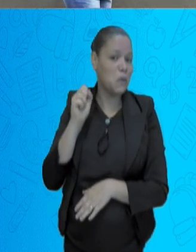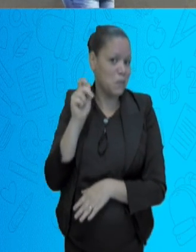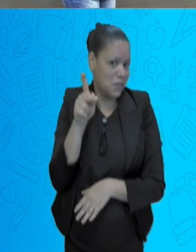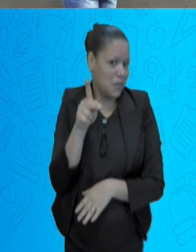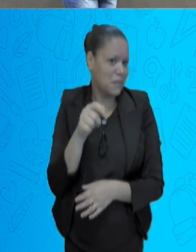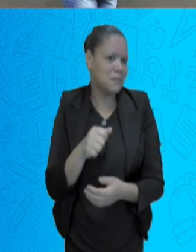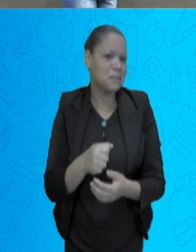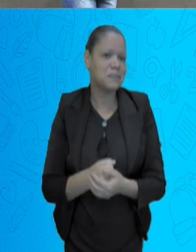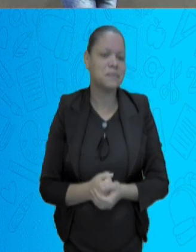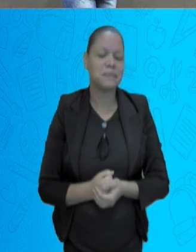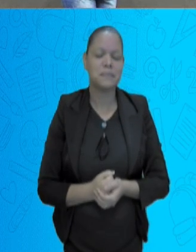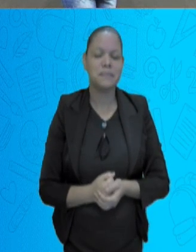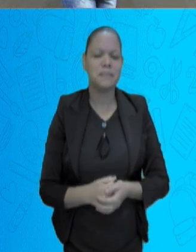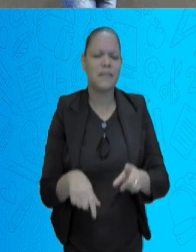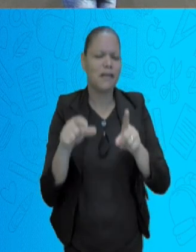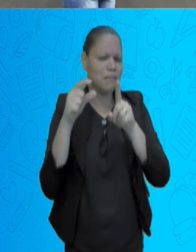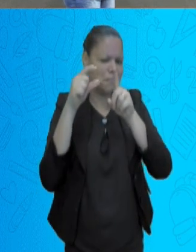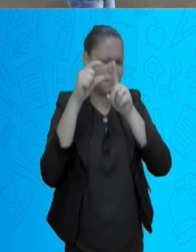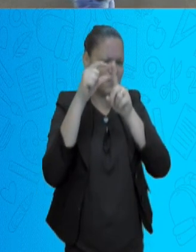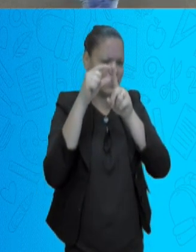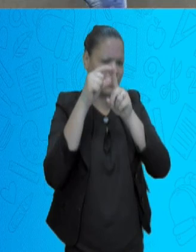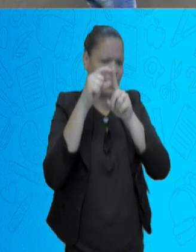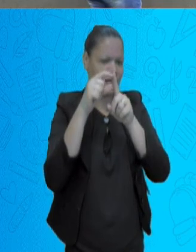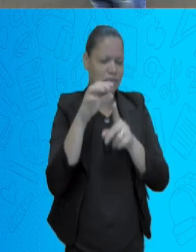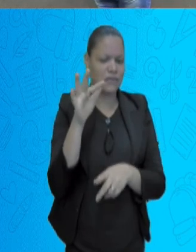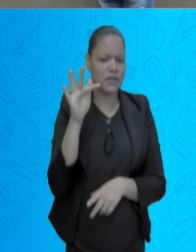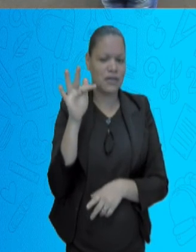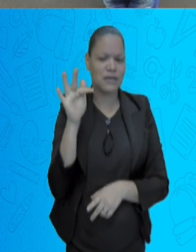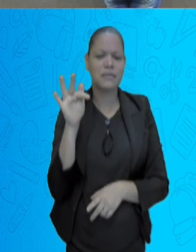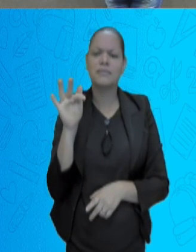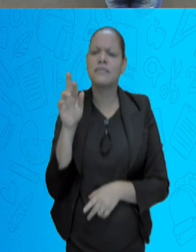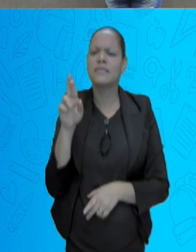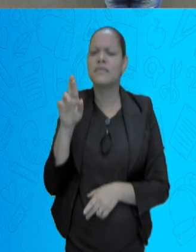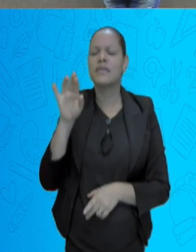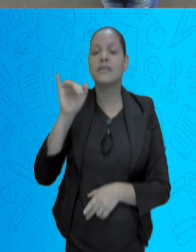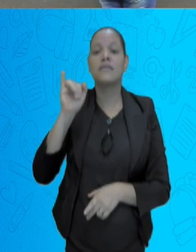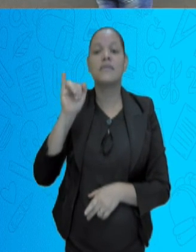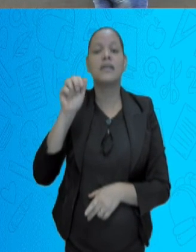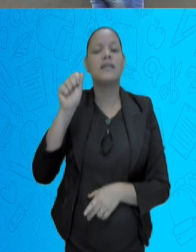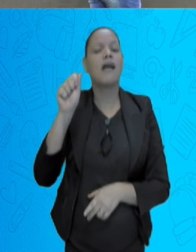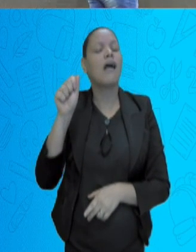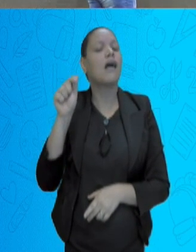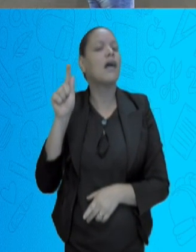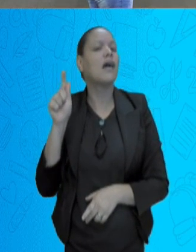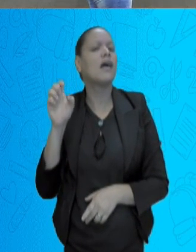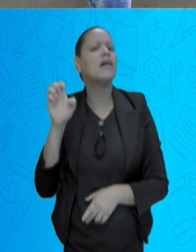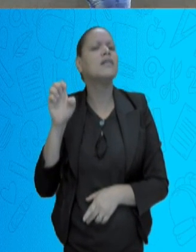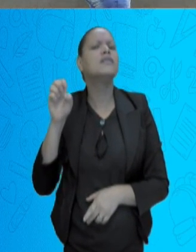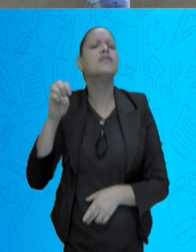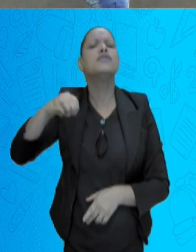diz a regra? Final de palavra, eu uso M.